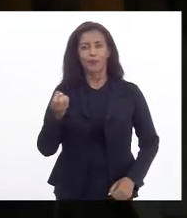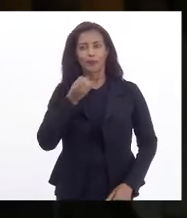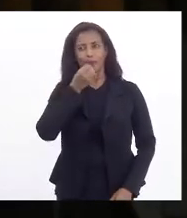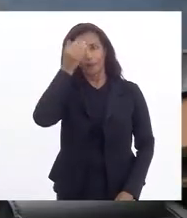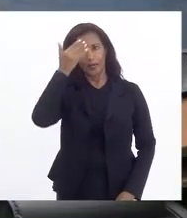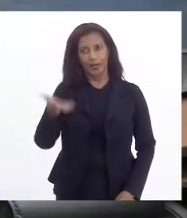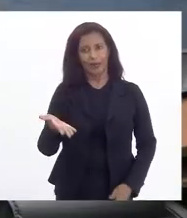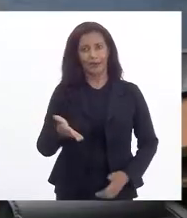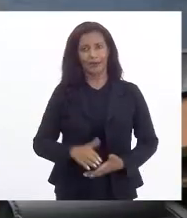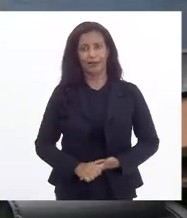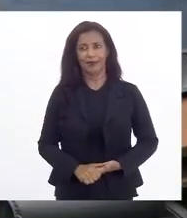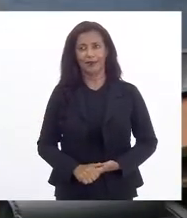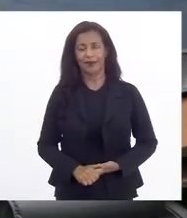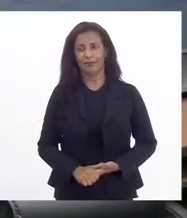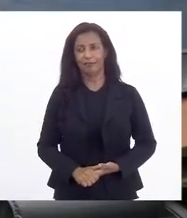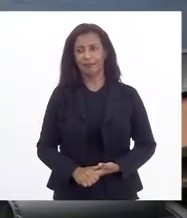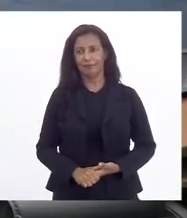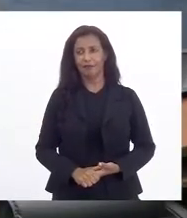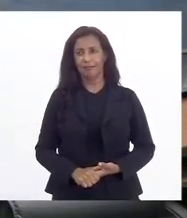obrigado senhora presidente